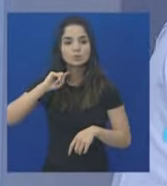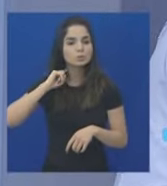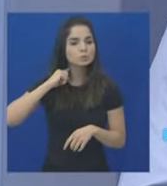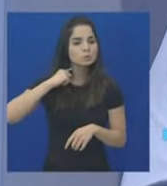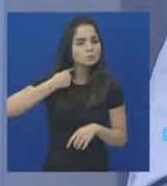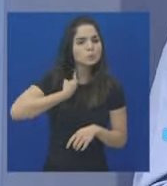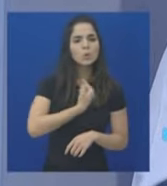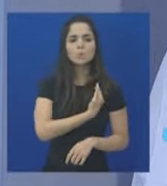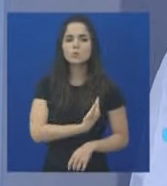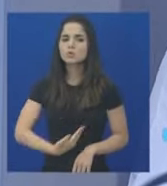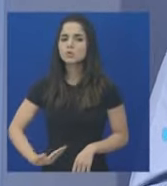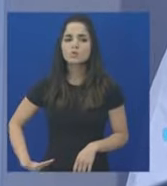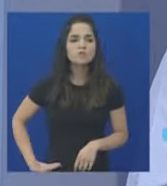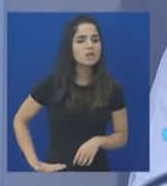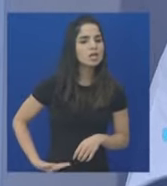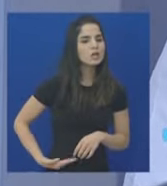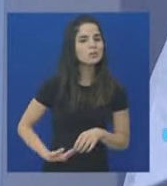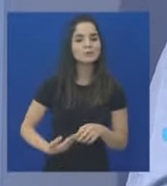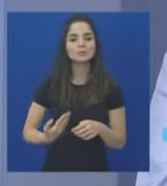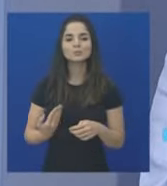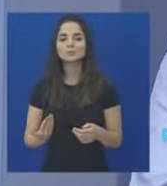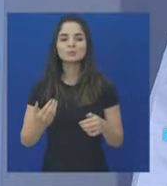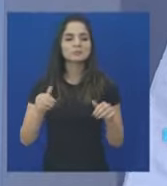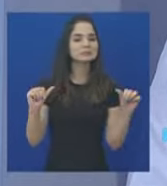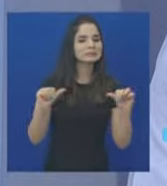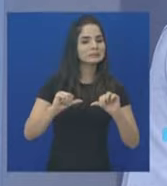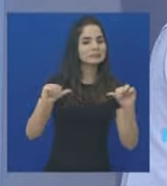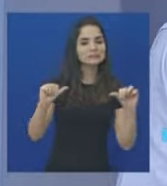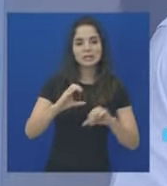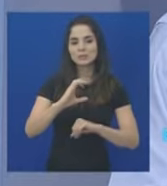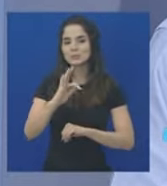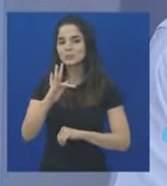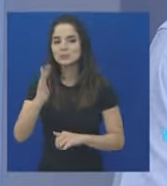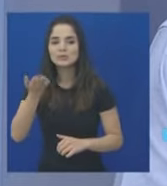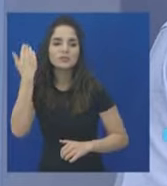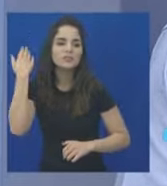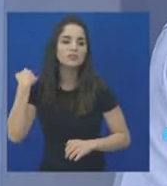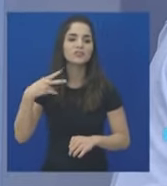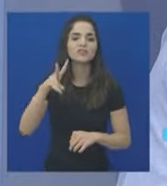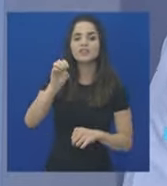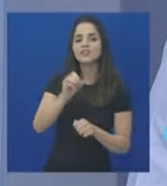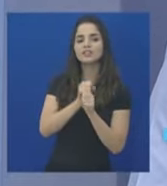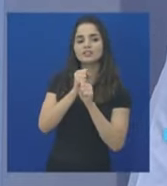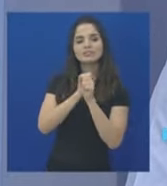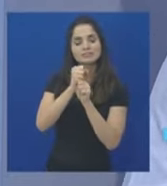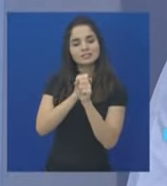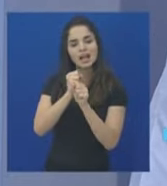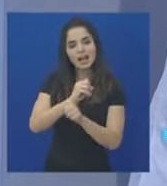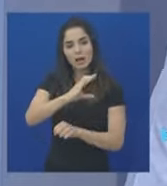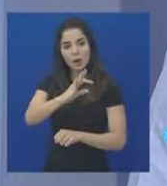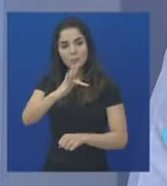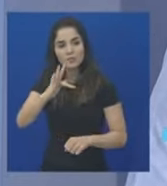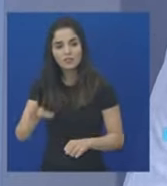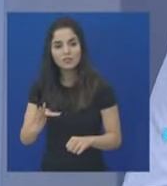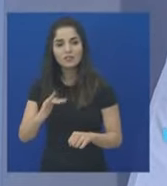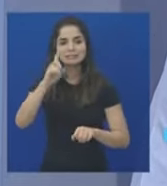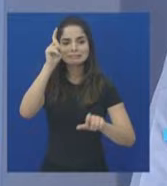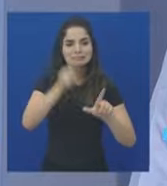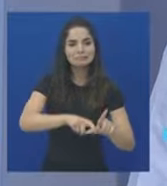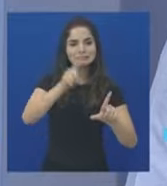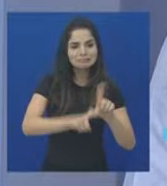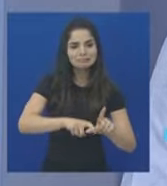Um modelo administrativo, político e econômico foi implantado em Cabo Frio nos últimos 20 anos, fez com Cabo Frio se tornasse uma cidade